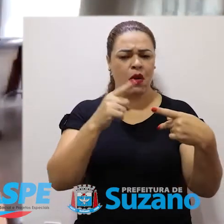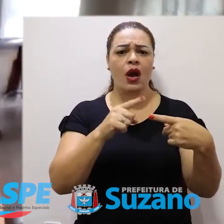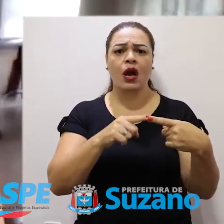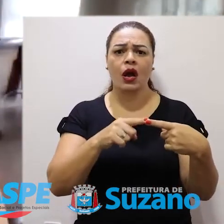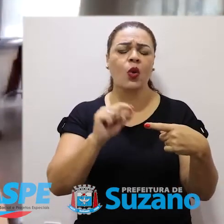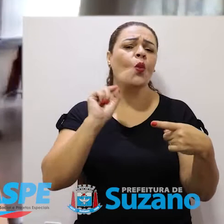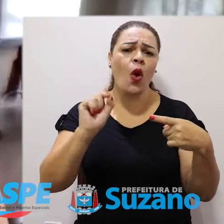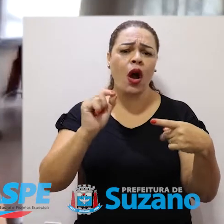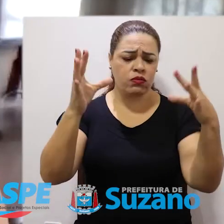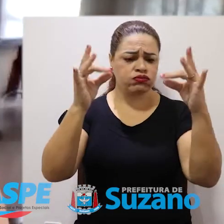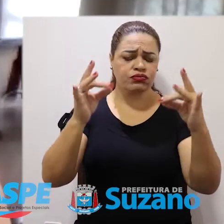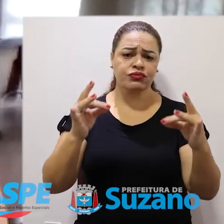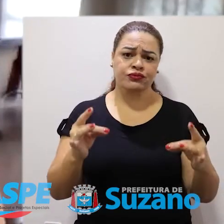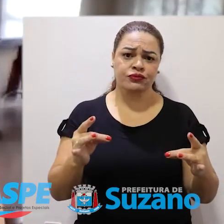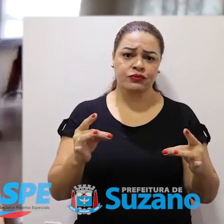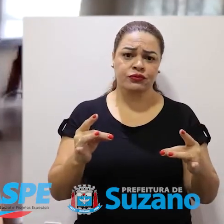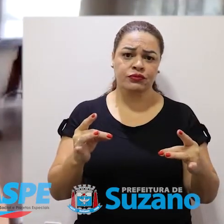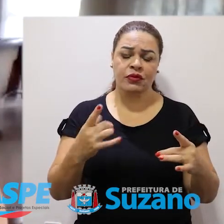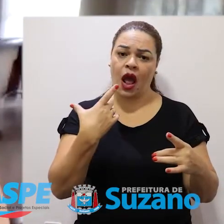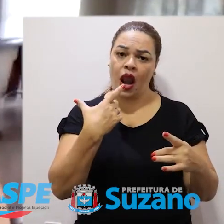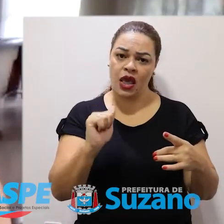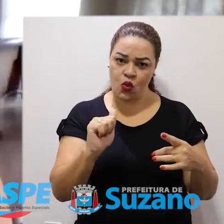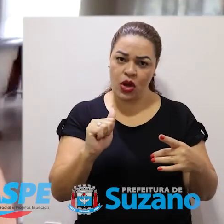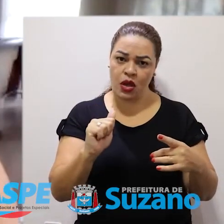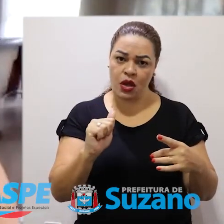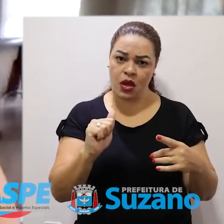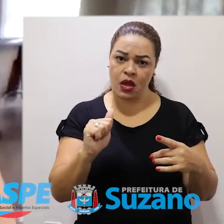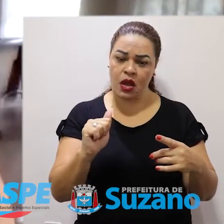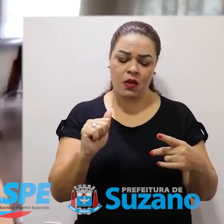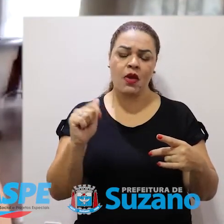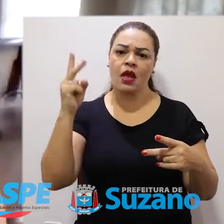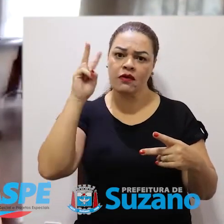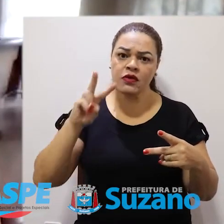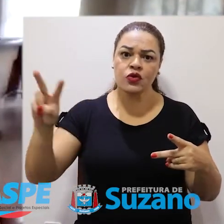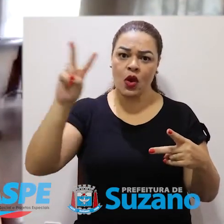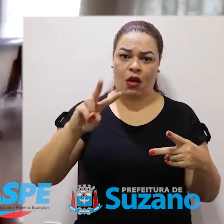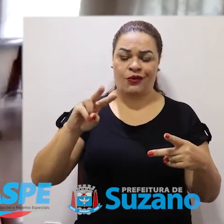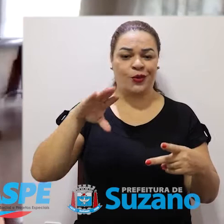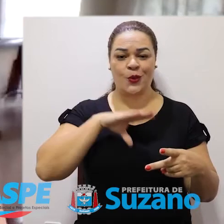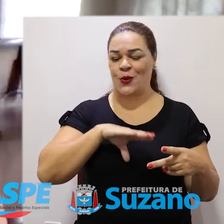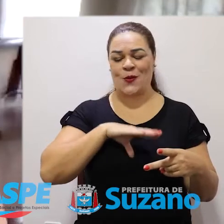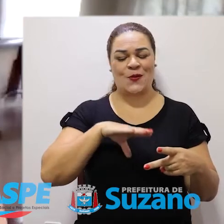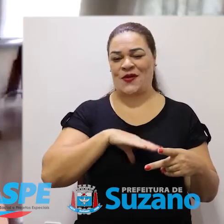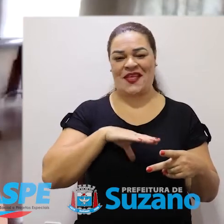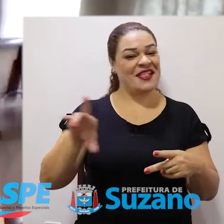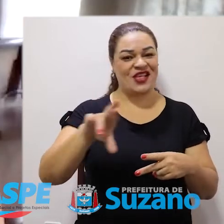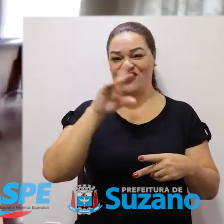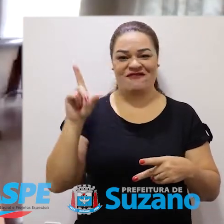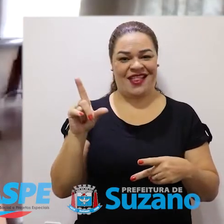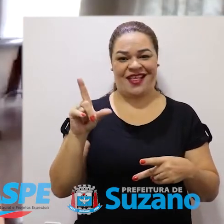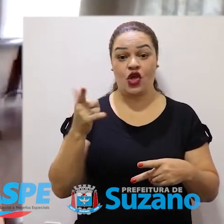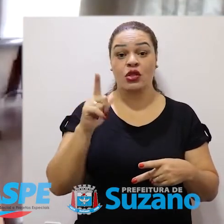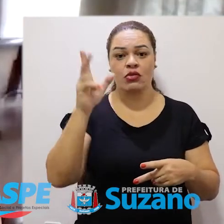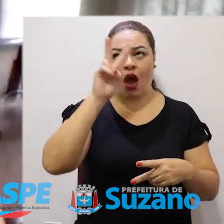especificidade? A especificidade é, língua, ele é um sujeito visual. A língua portuguesa não é uma língua visual. Portanto,